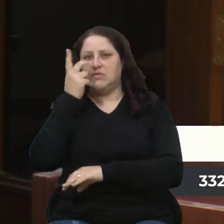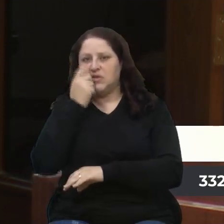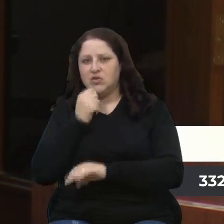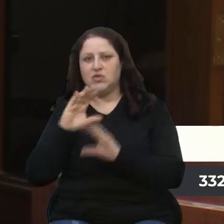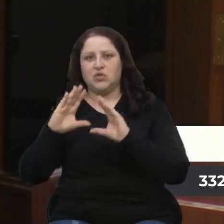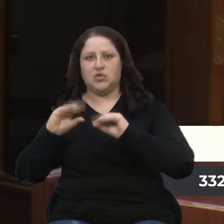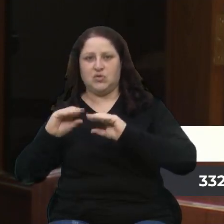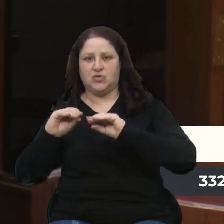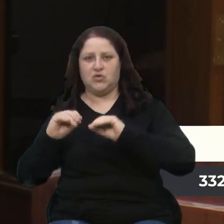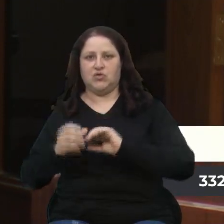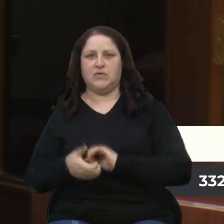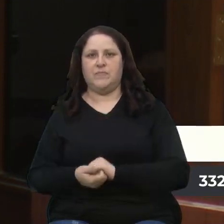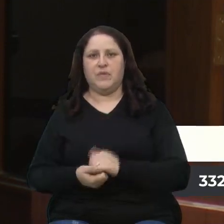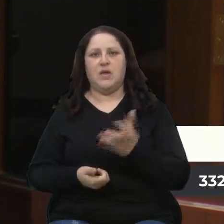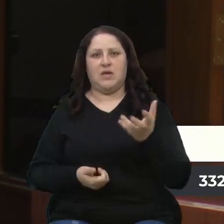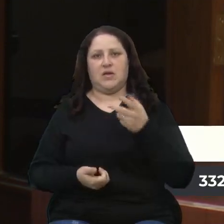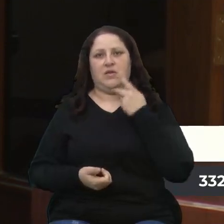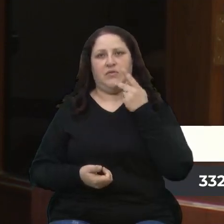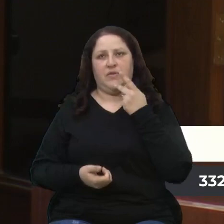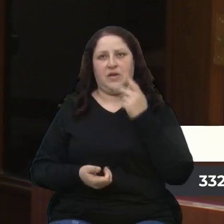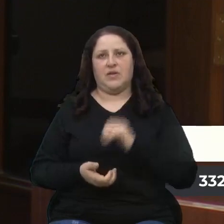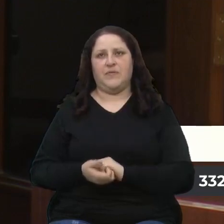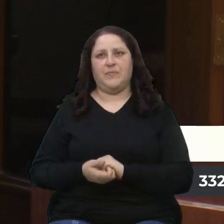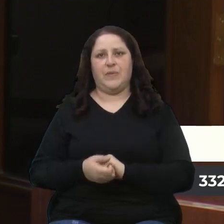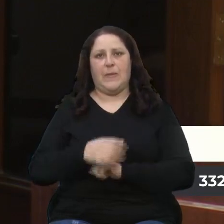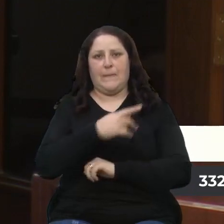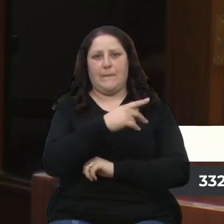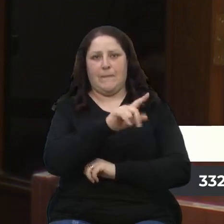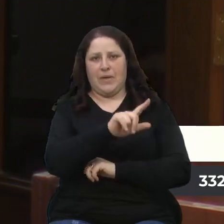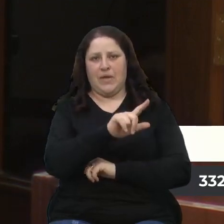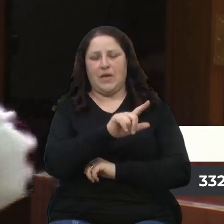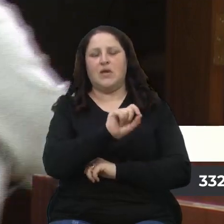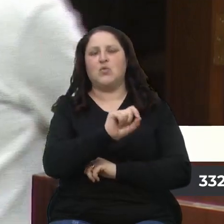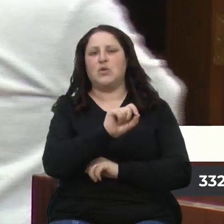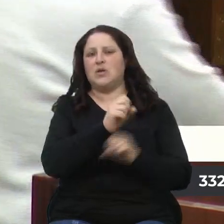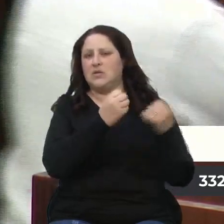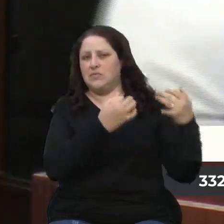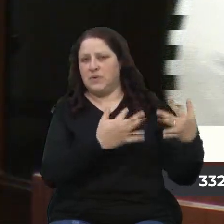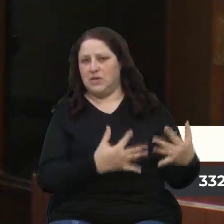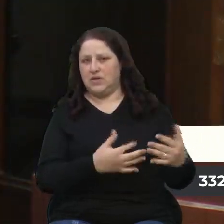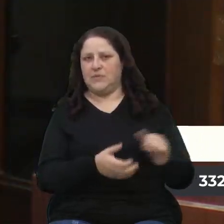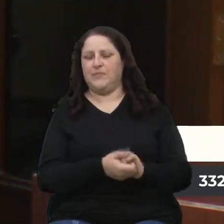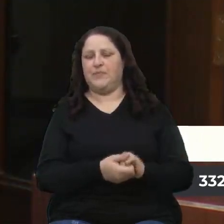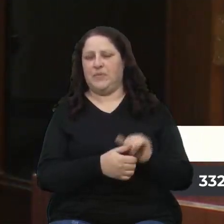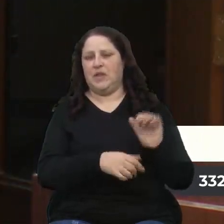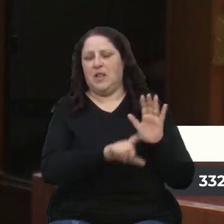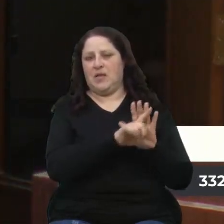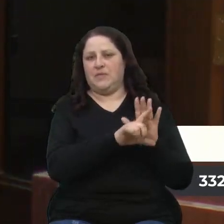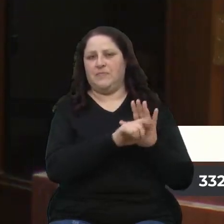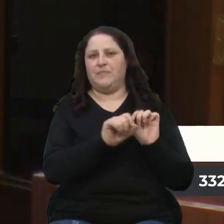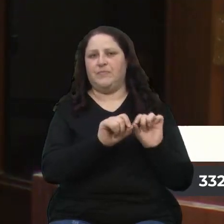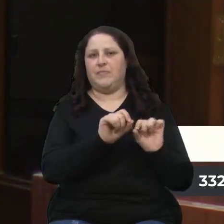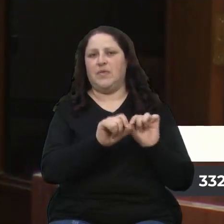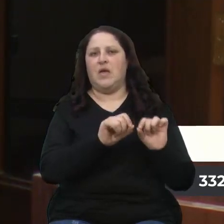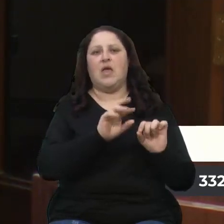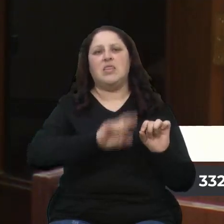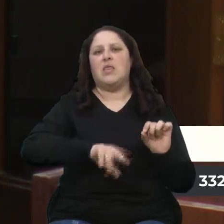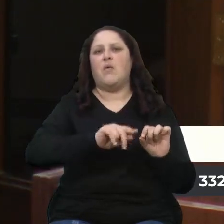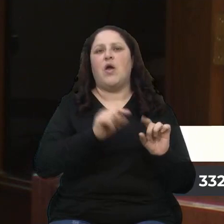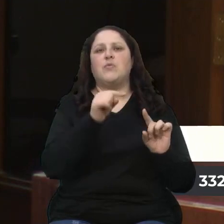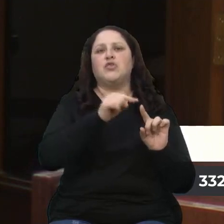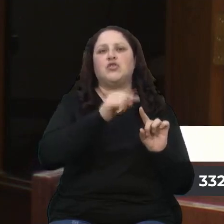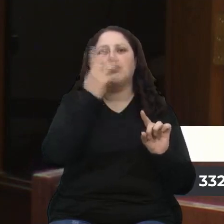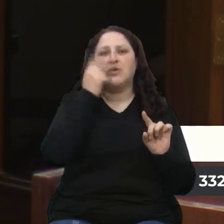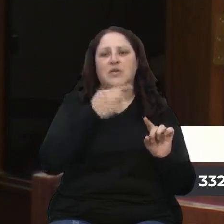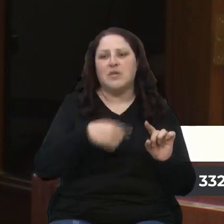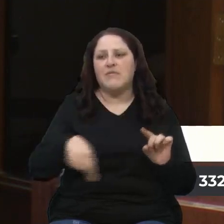noturna. Eu quero destacar, no PL, o que ele estabelece? Primeiro, As crianças não vão dormir nas escolas.